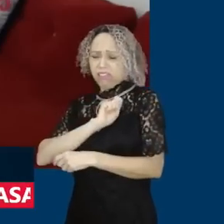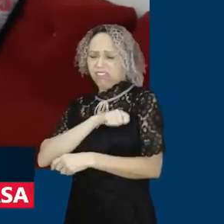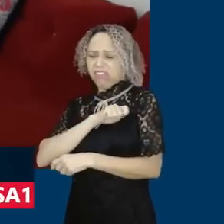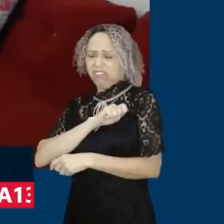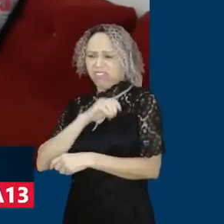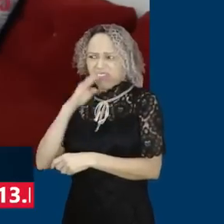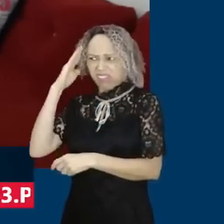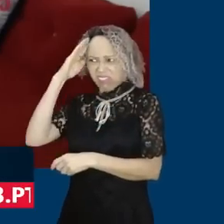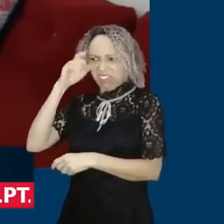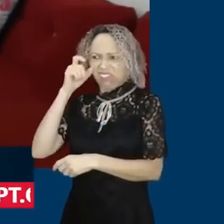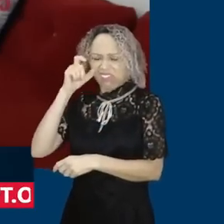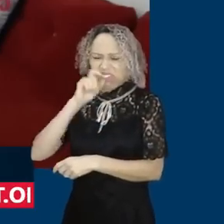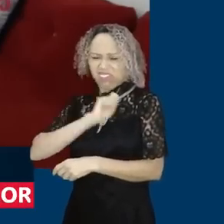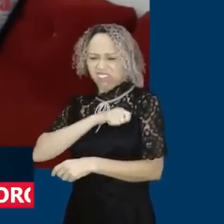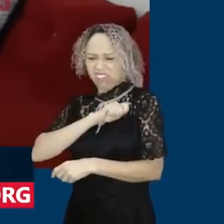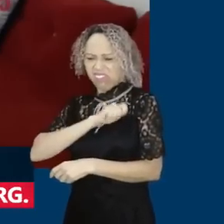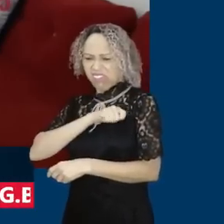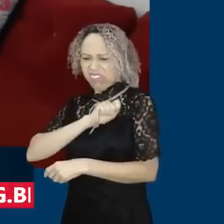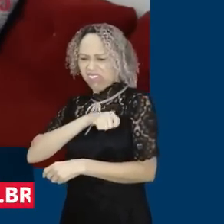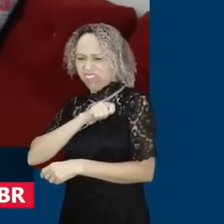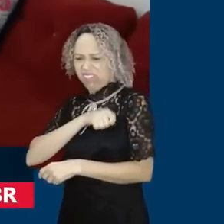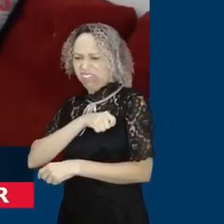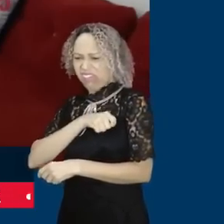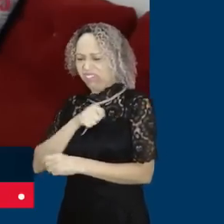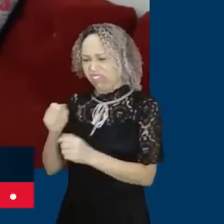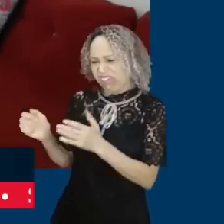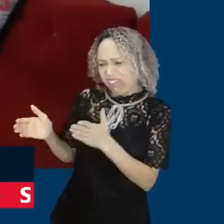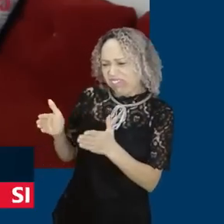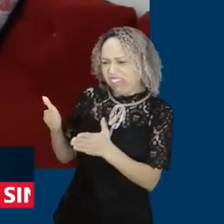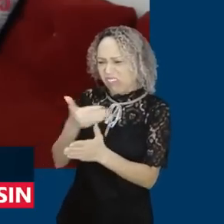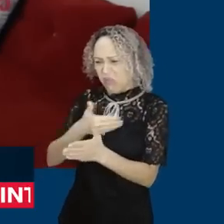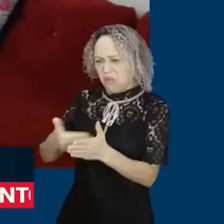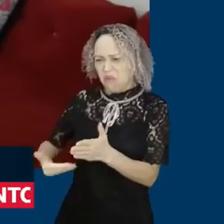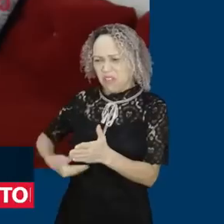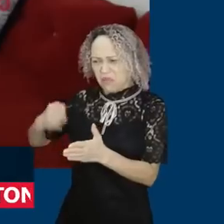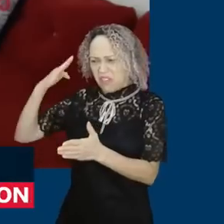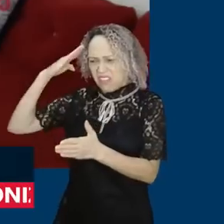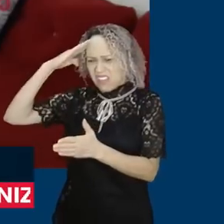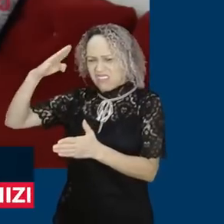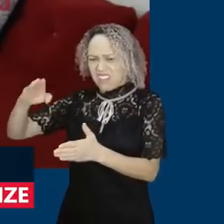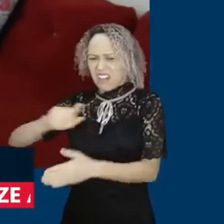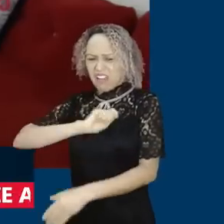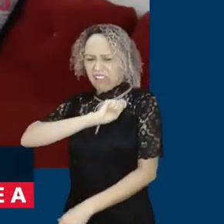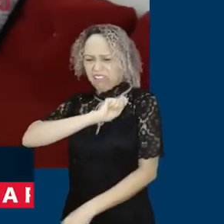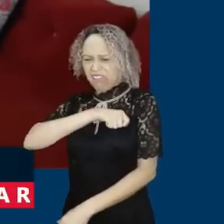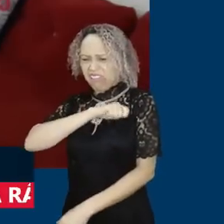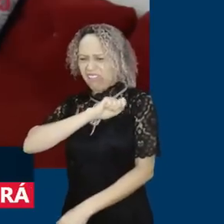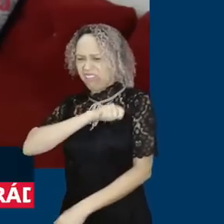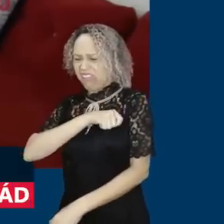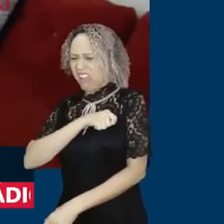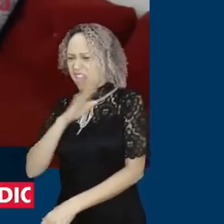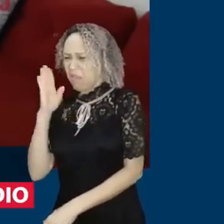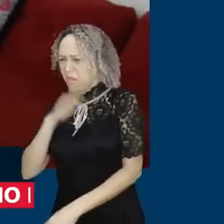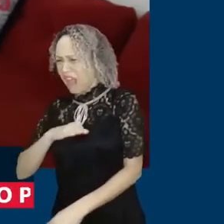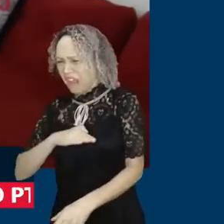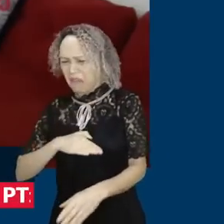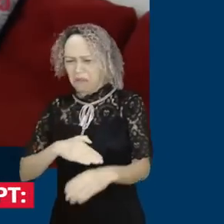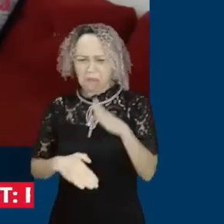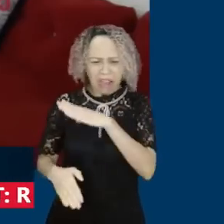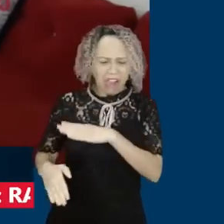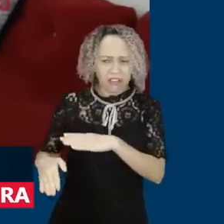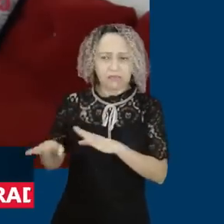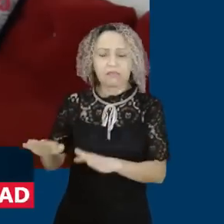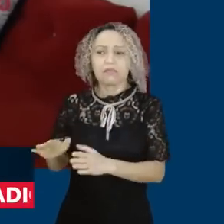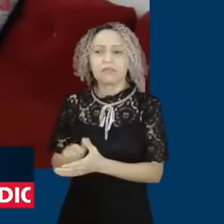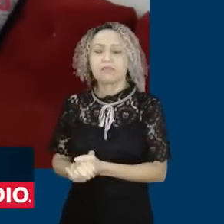tão pouco tempo e por um governo tão perverso e tão sádico. A transição joga por fim a pá de cal em cima de Guedes,